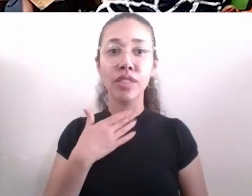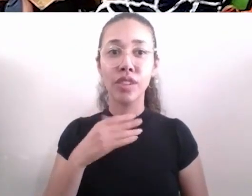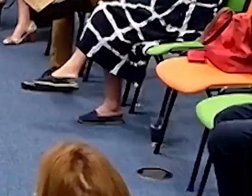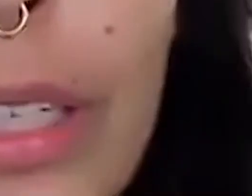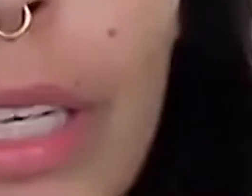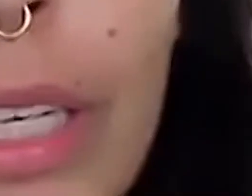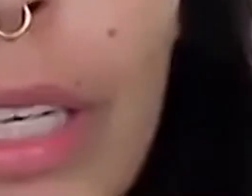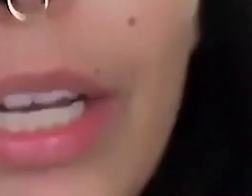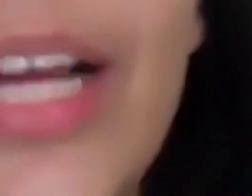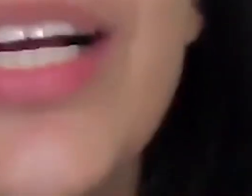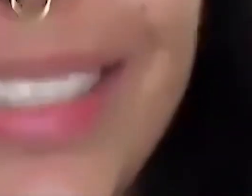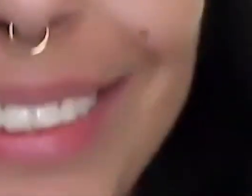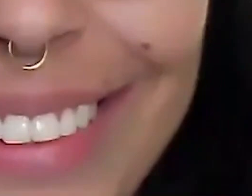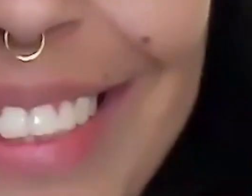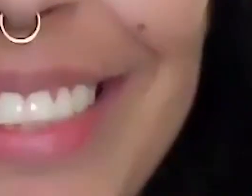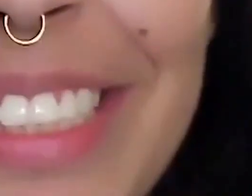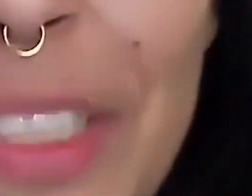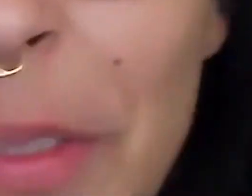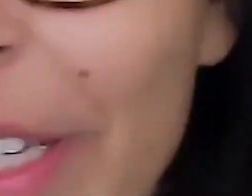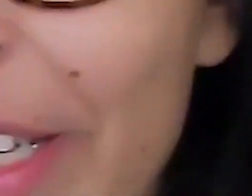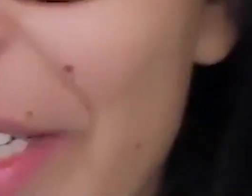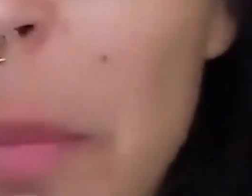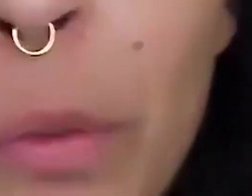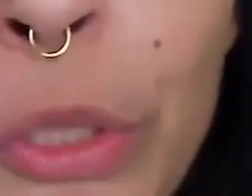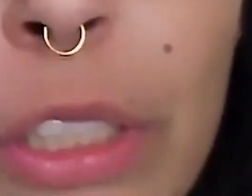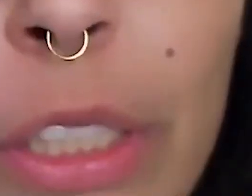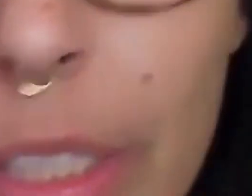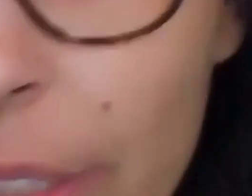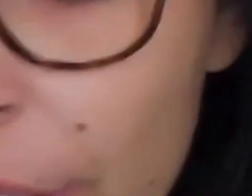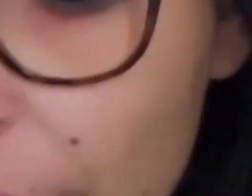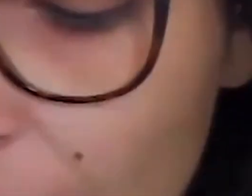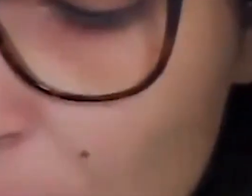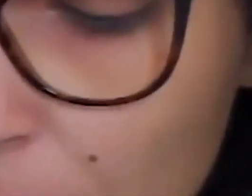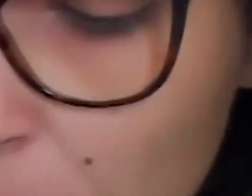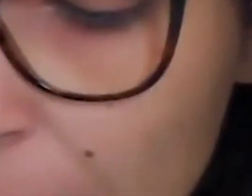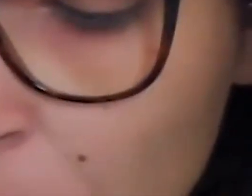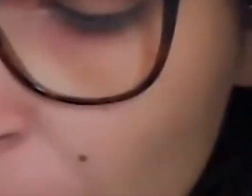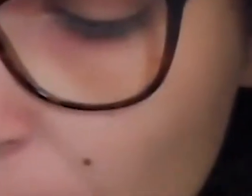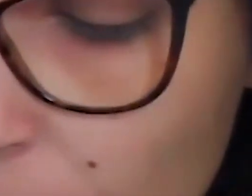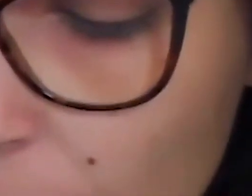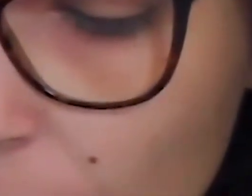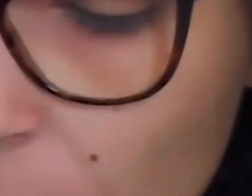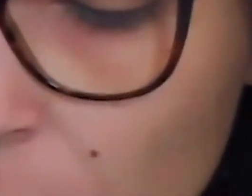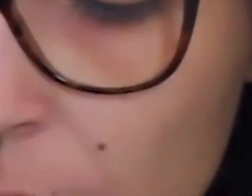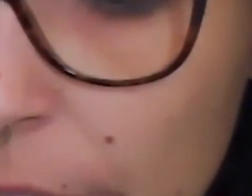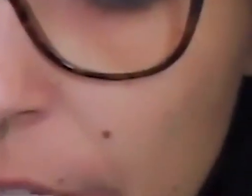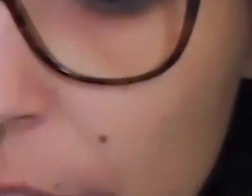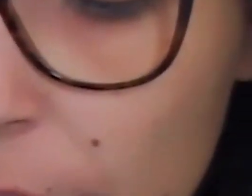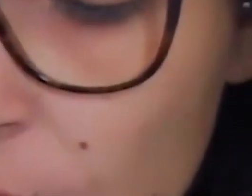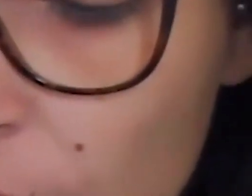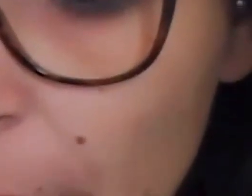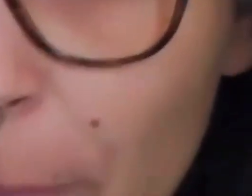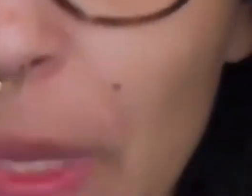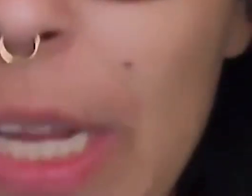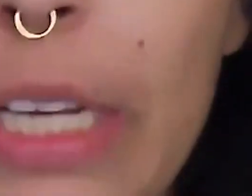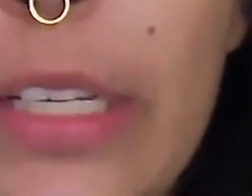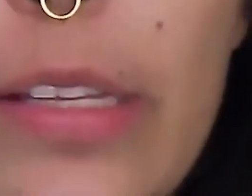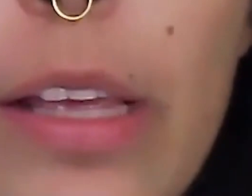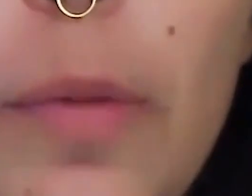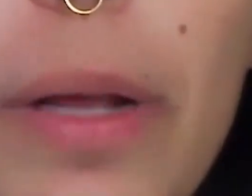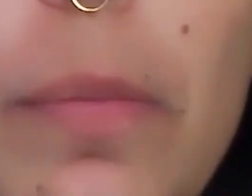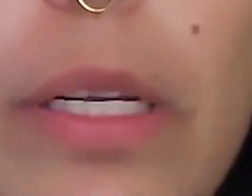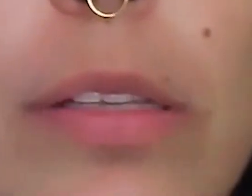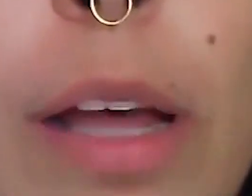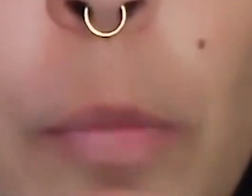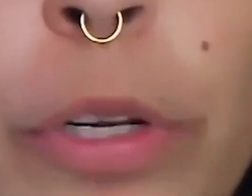ouvindo? Estamos, pode falar. Então, bom dia. Primeiramente, eu gostaria de